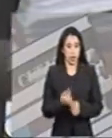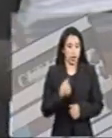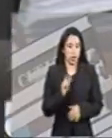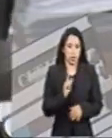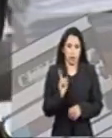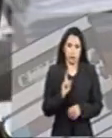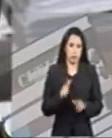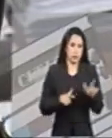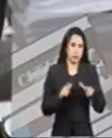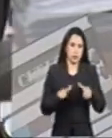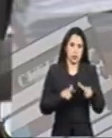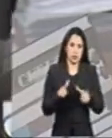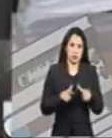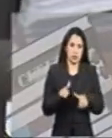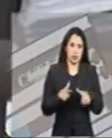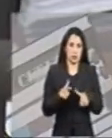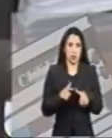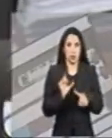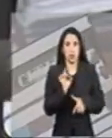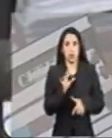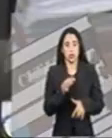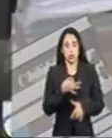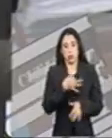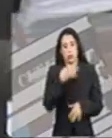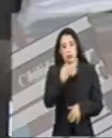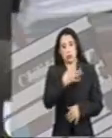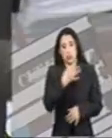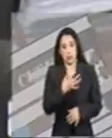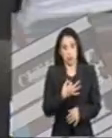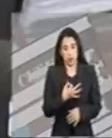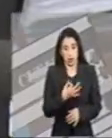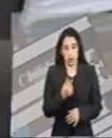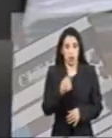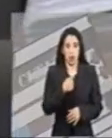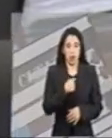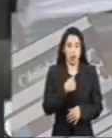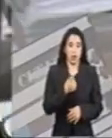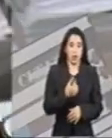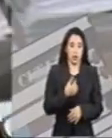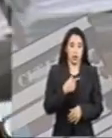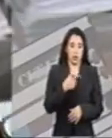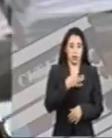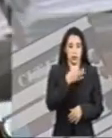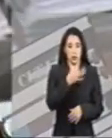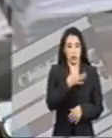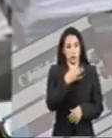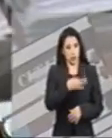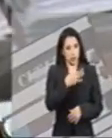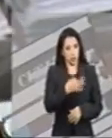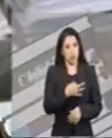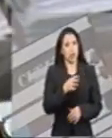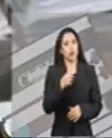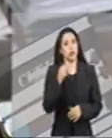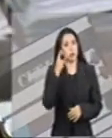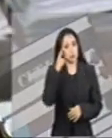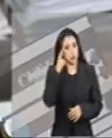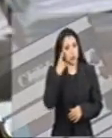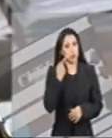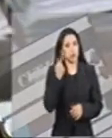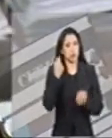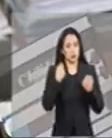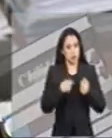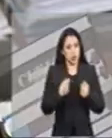essa espécie de presunção. Eu presumo que normalmente ocorre que haja um procedimento